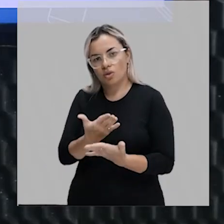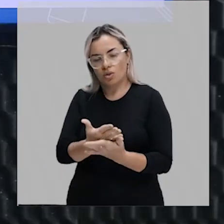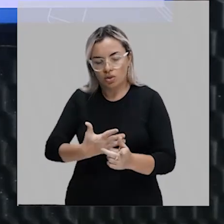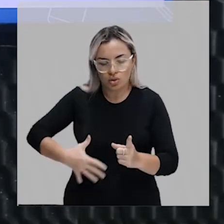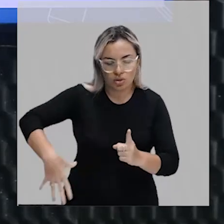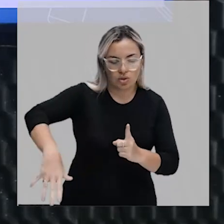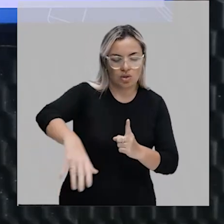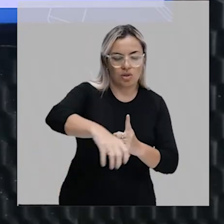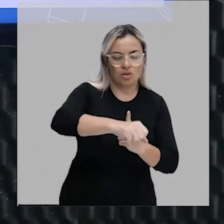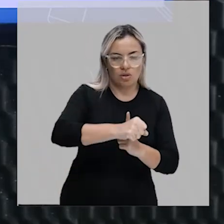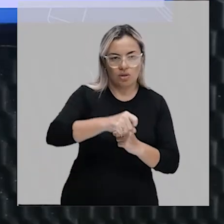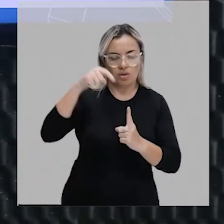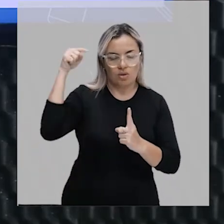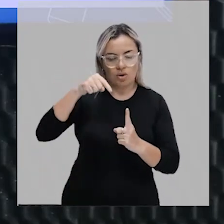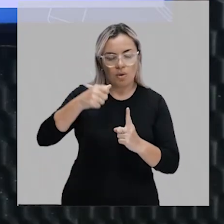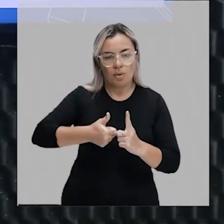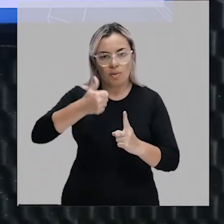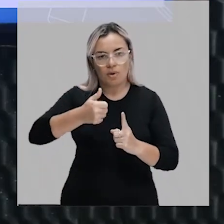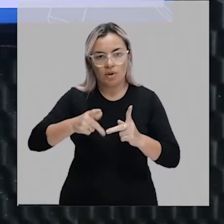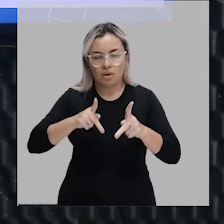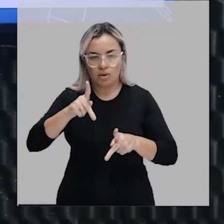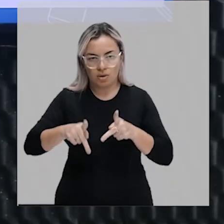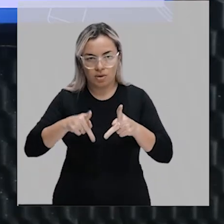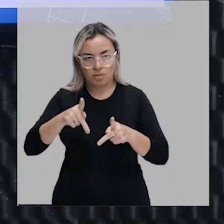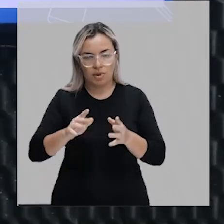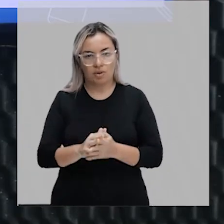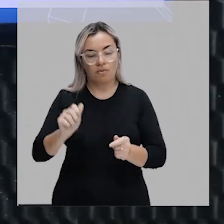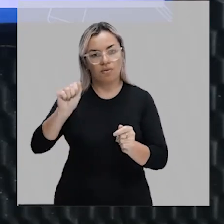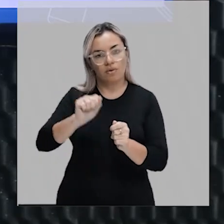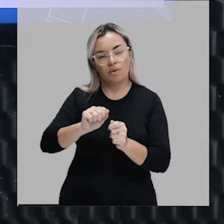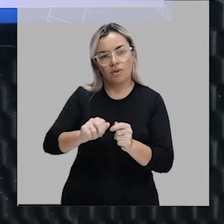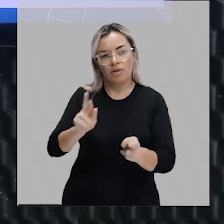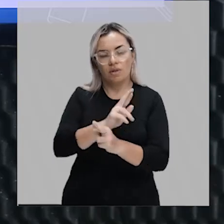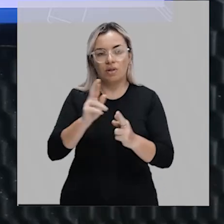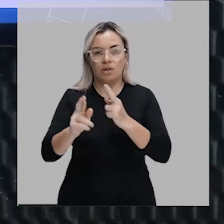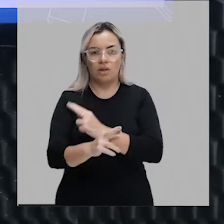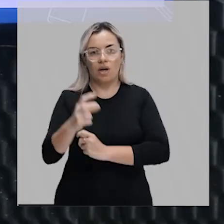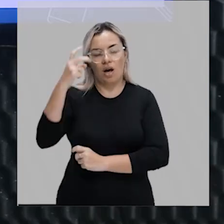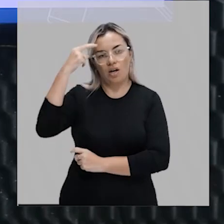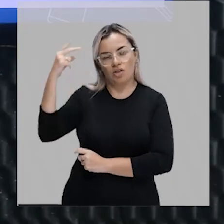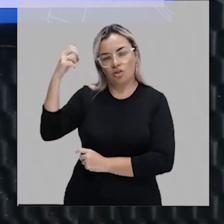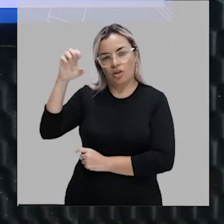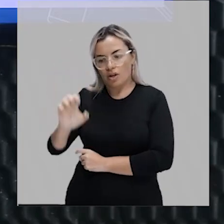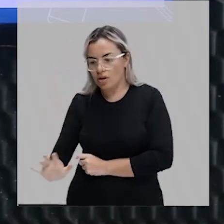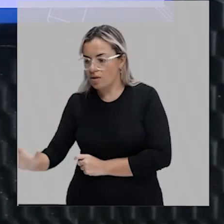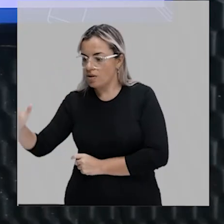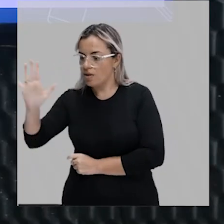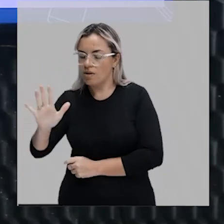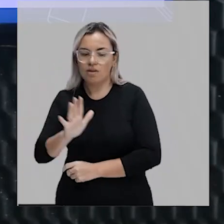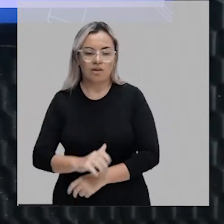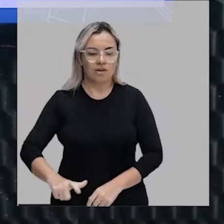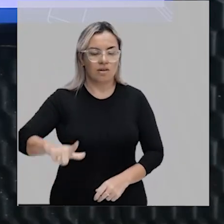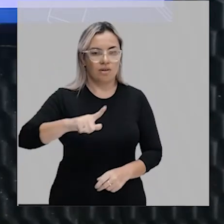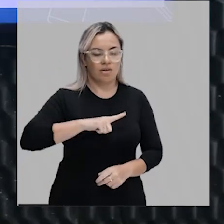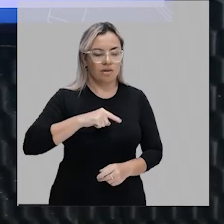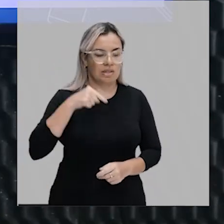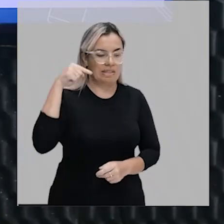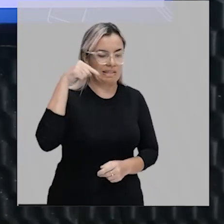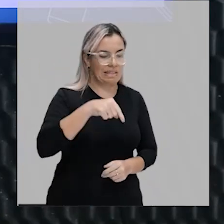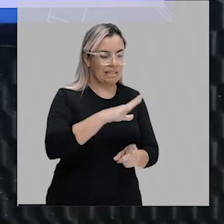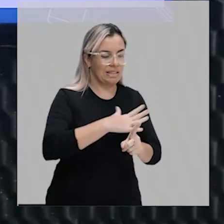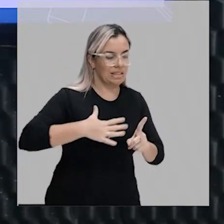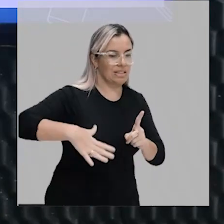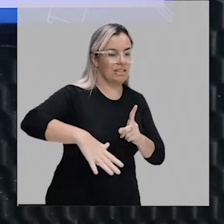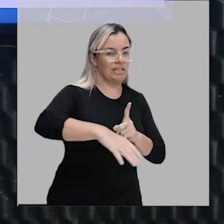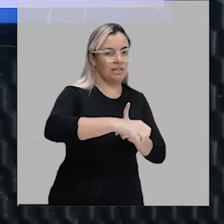primeiras civilizações pela referência que a história europeia tem dessas